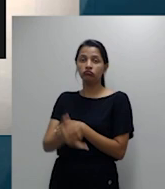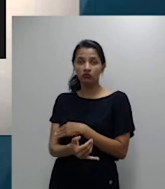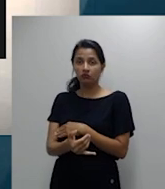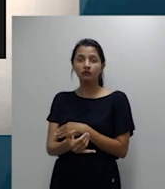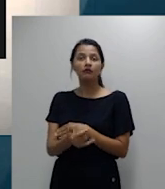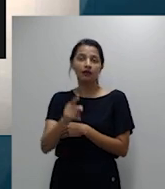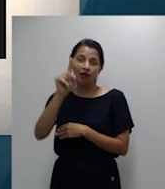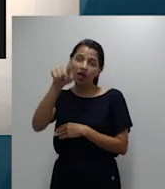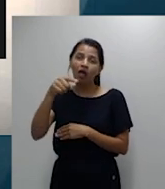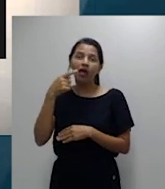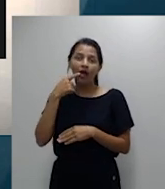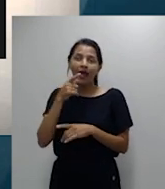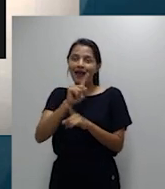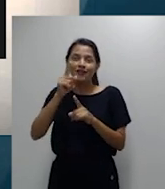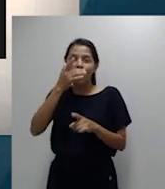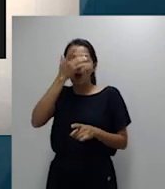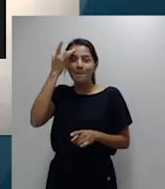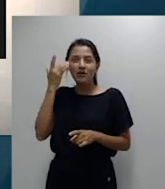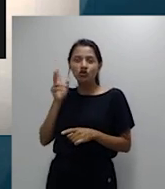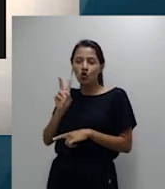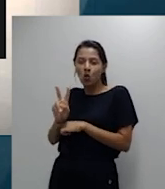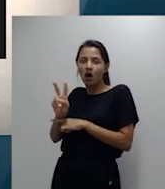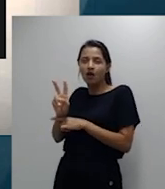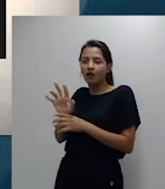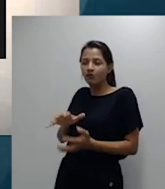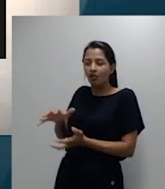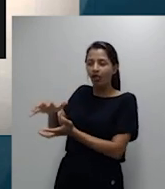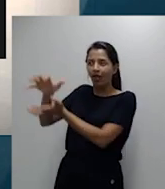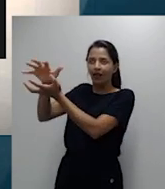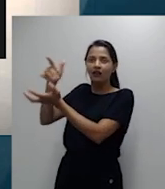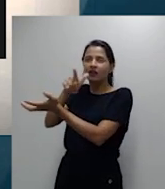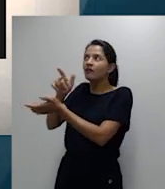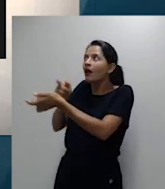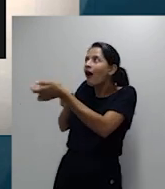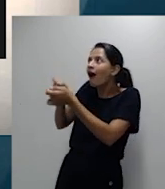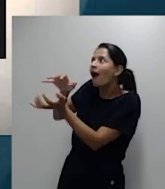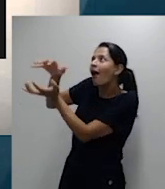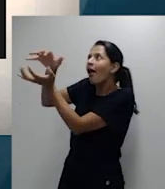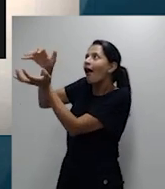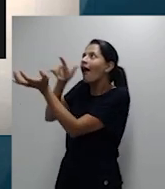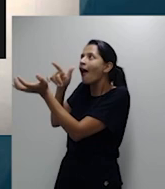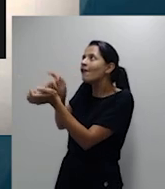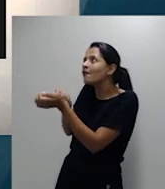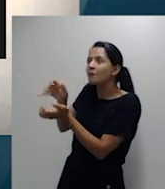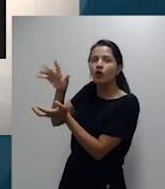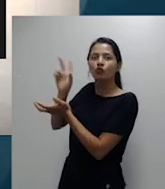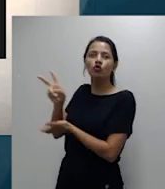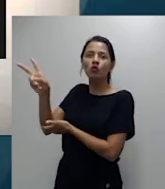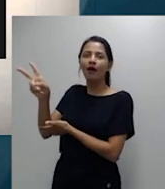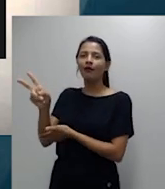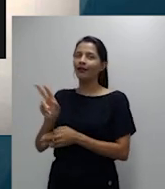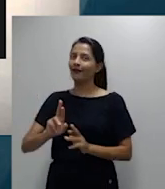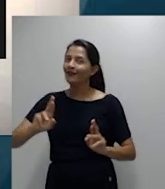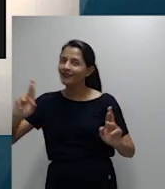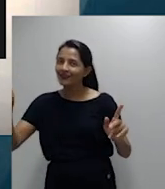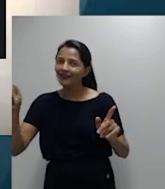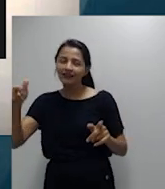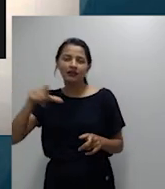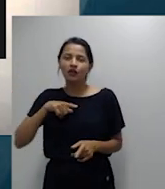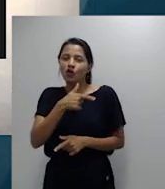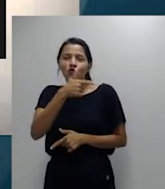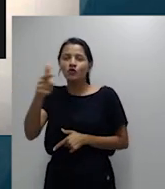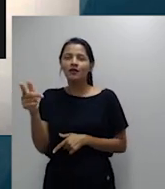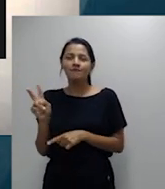de espaço três posição de capacidade satelital não existe na sessão de nada de